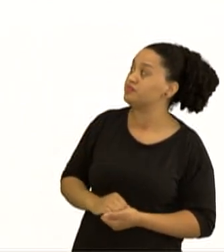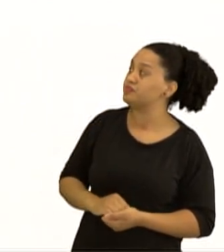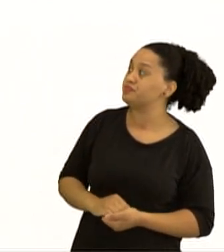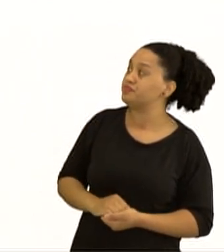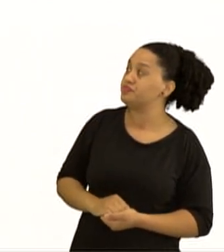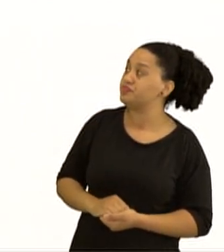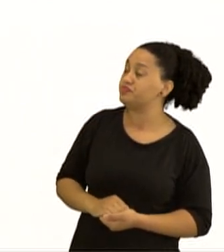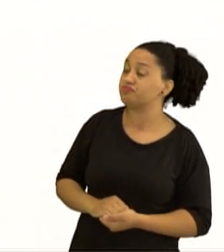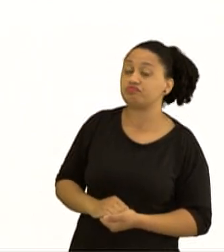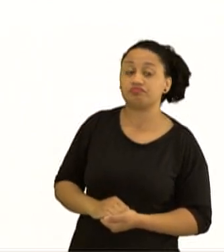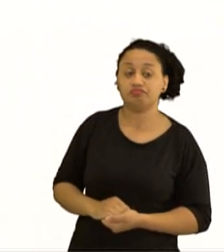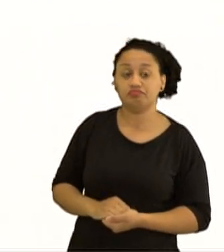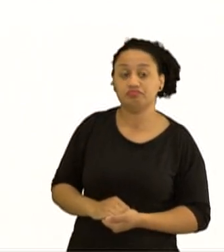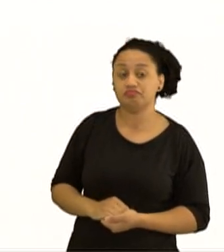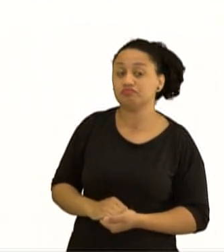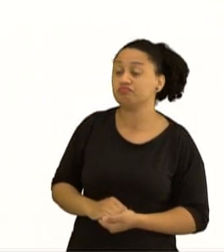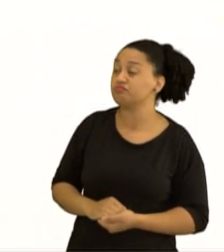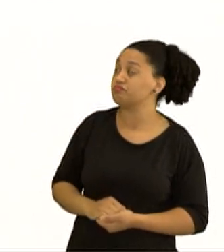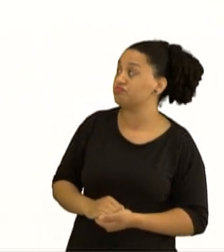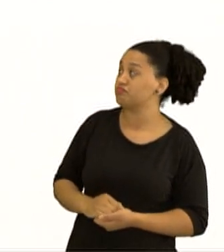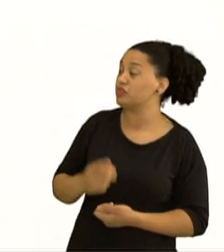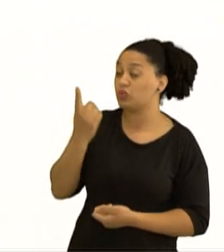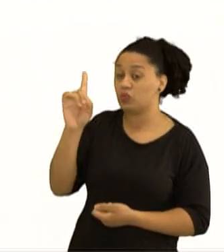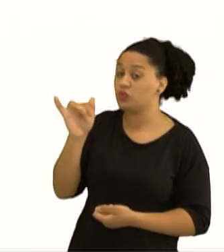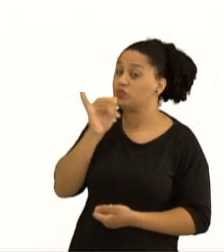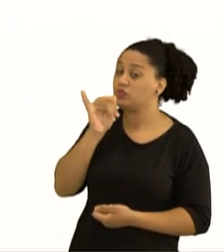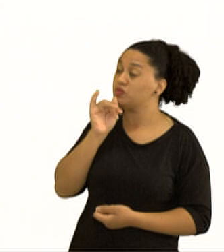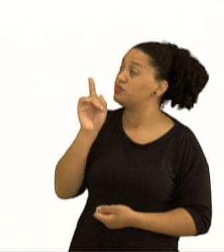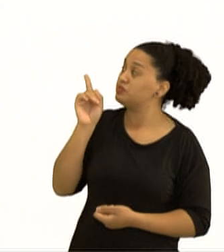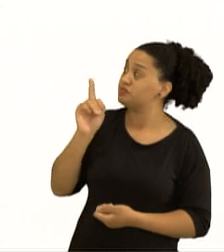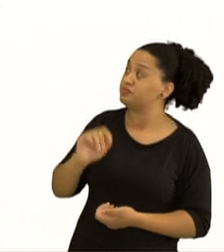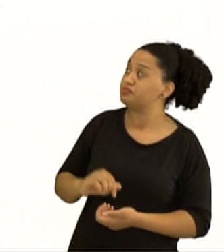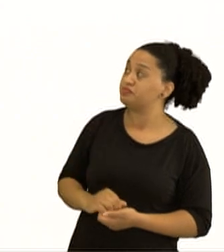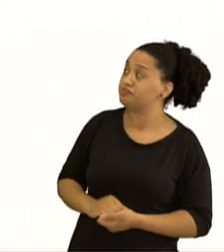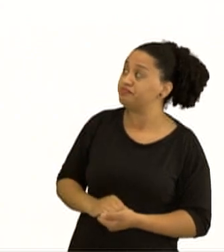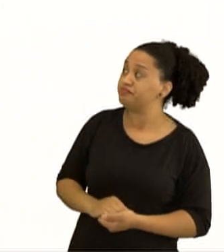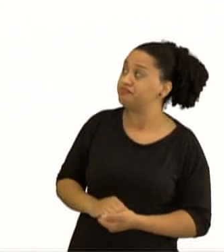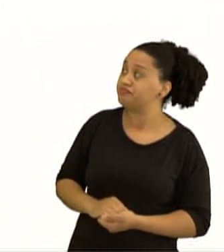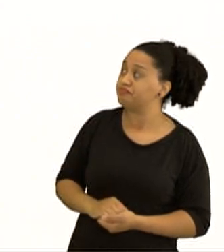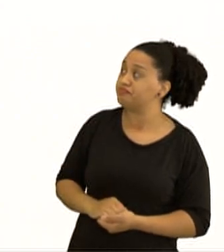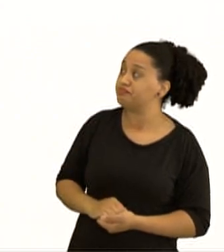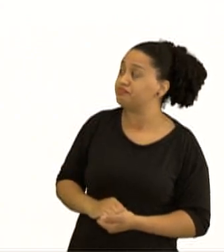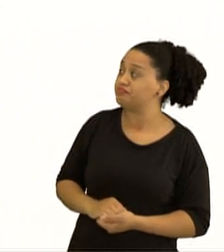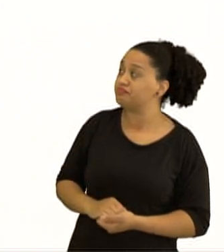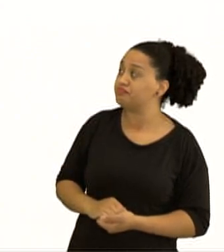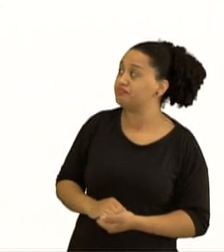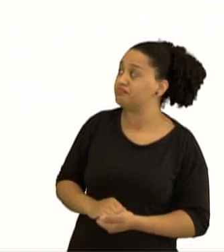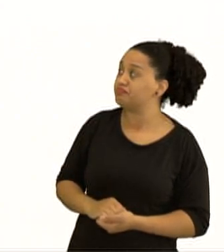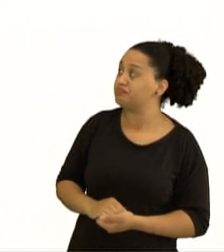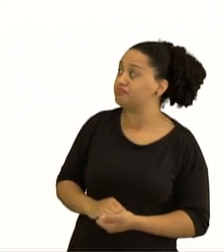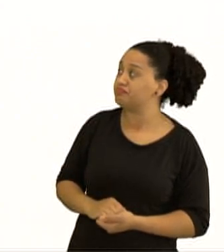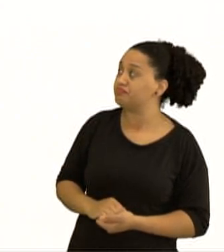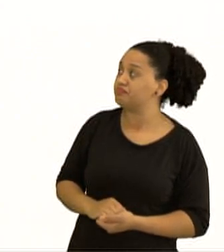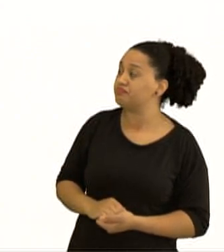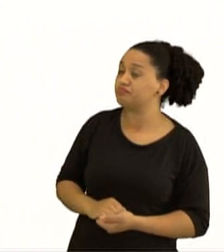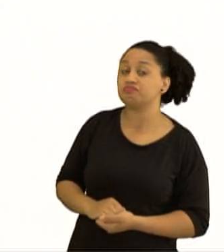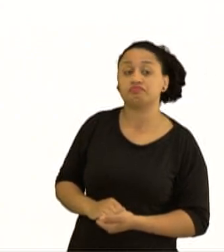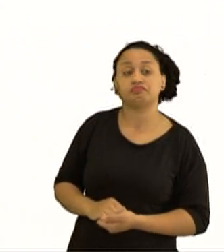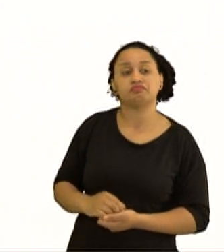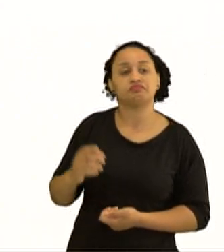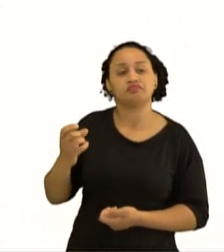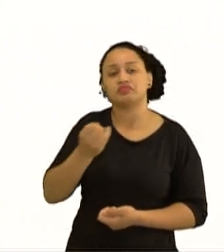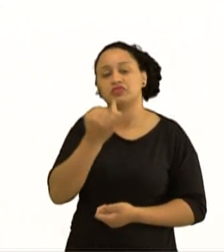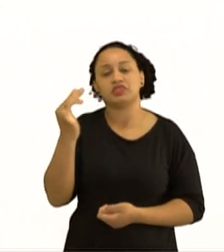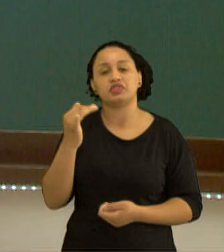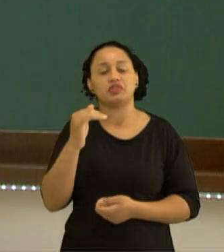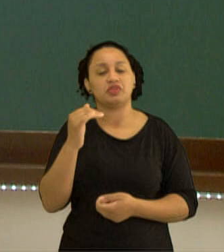abdominal, mais um exercício de abdominal, agachamento com salto. Então, são exercícios bem